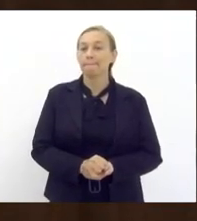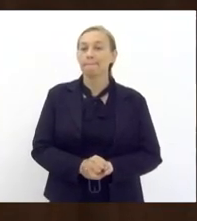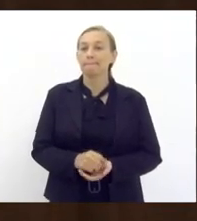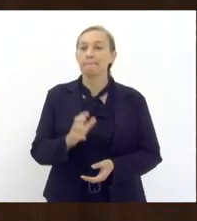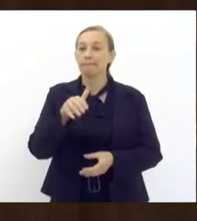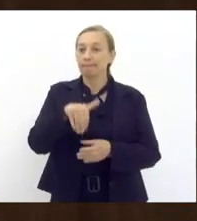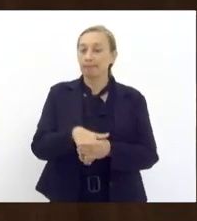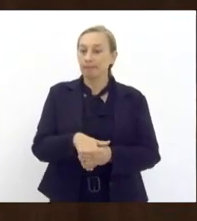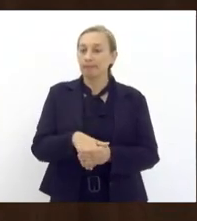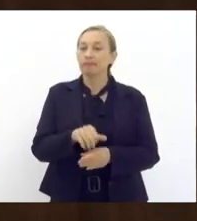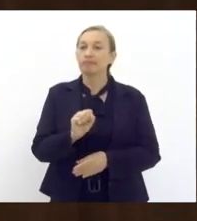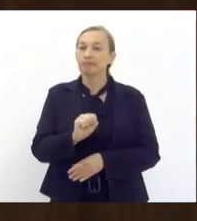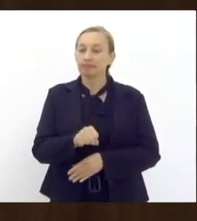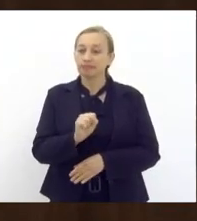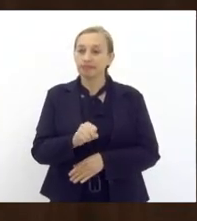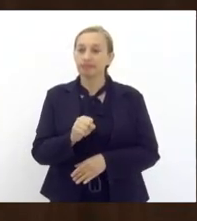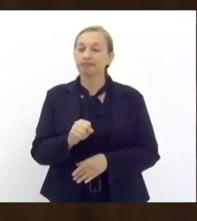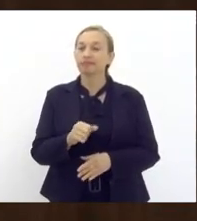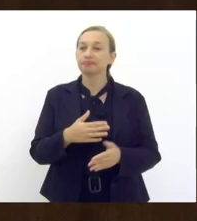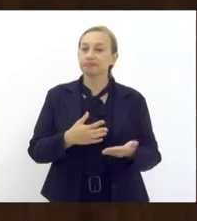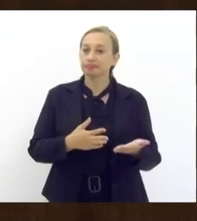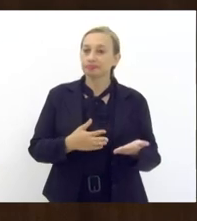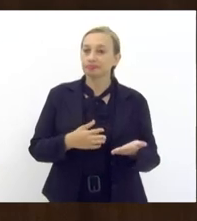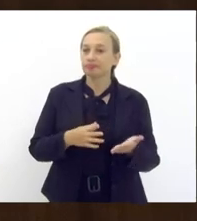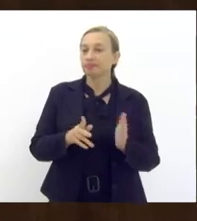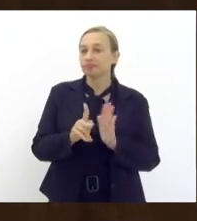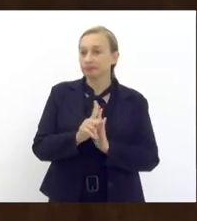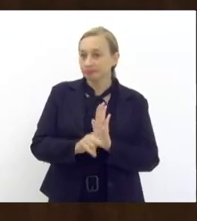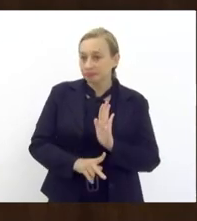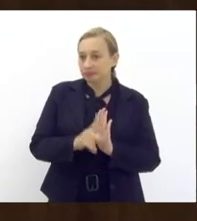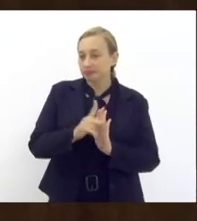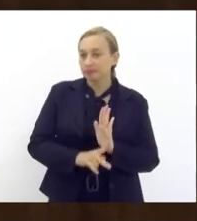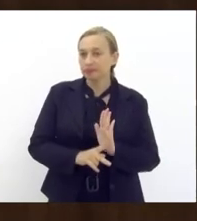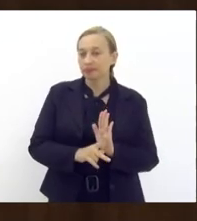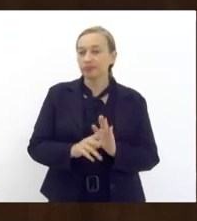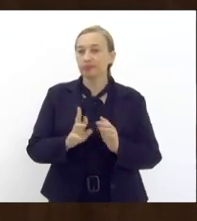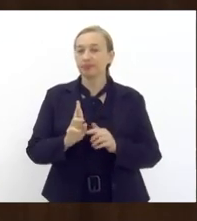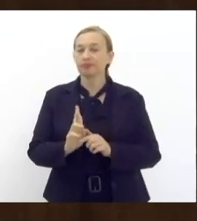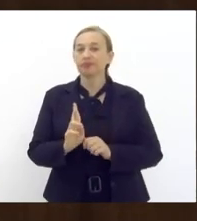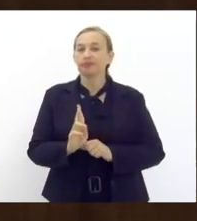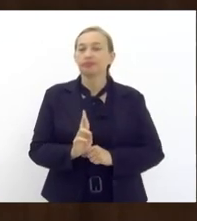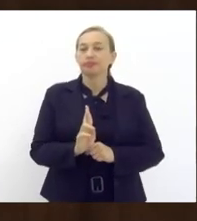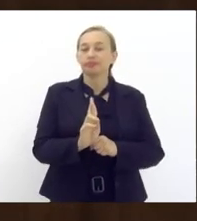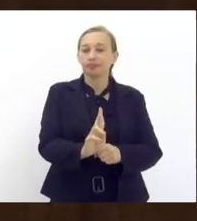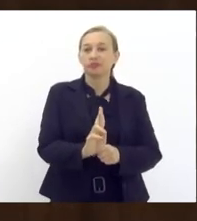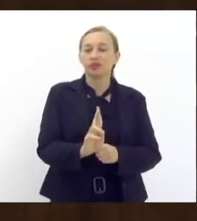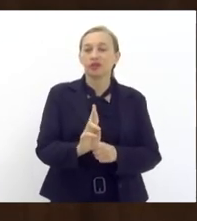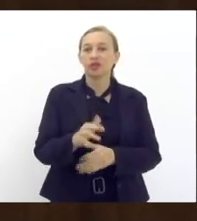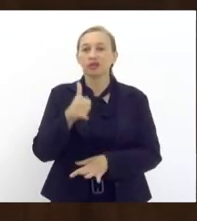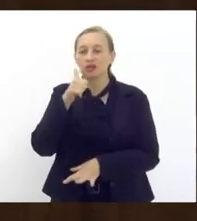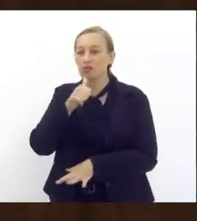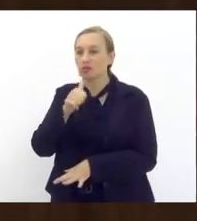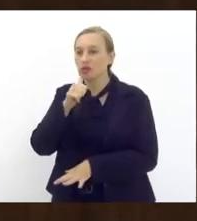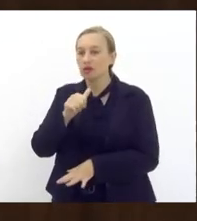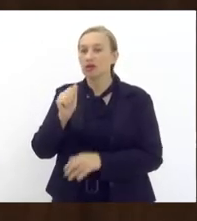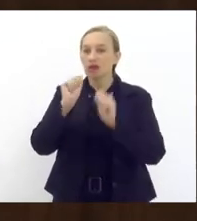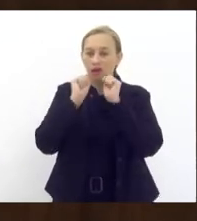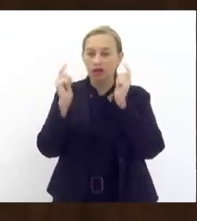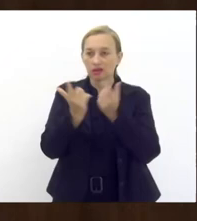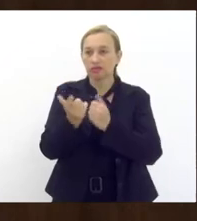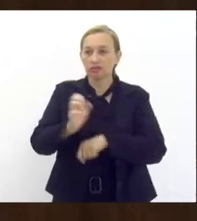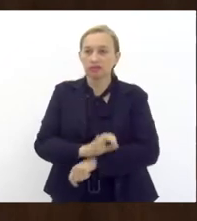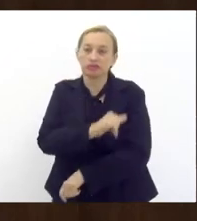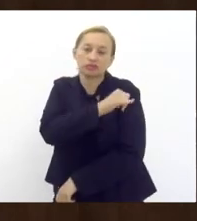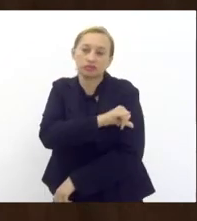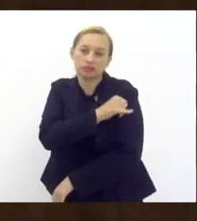voto sim para esse projeto que visa instituir a Procuradoria Especial da Mulher na Assembleia Legislativa do Estado